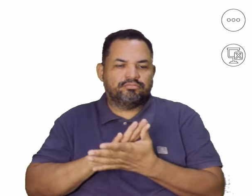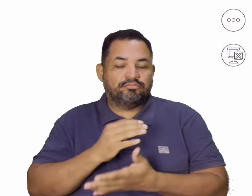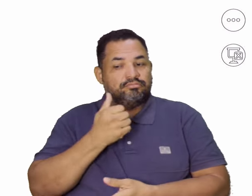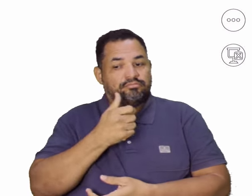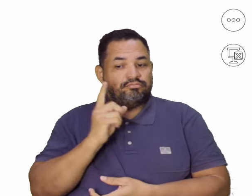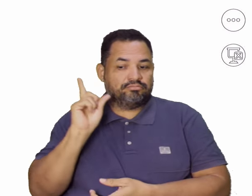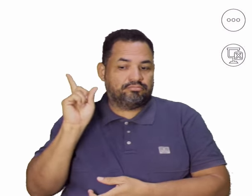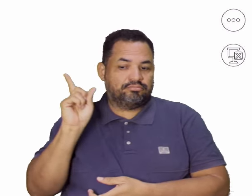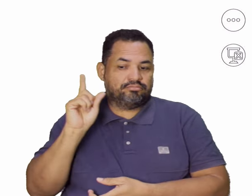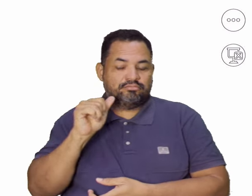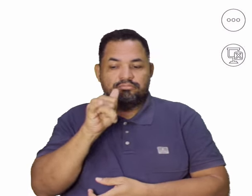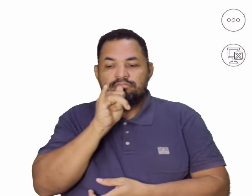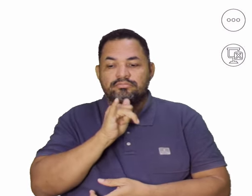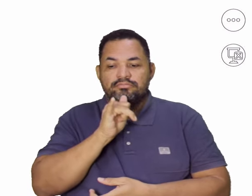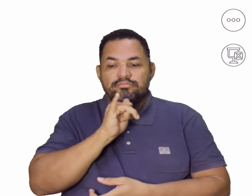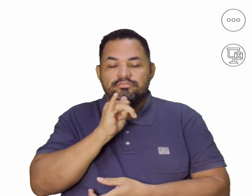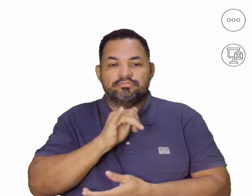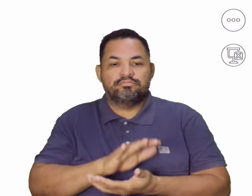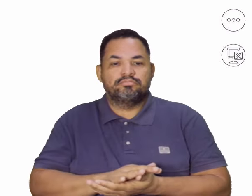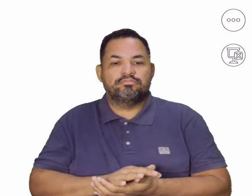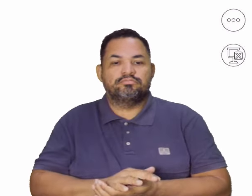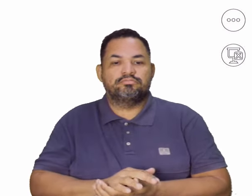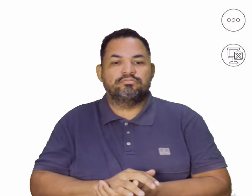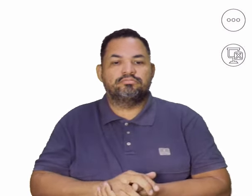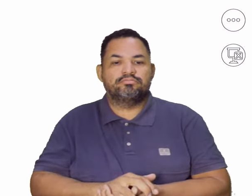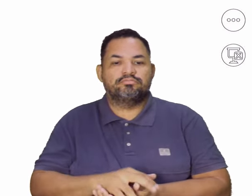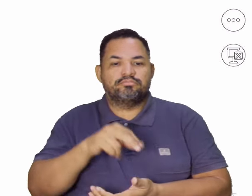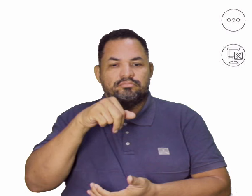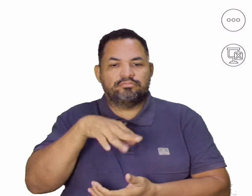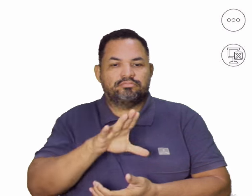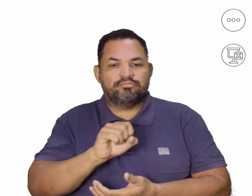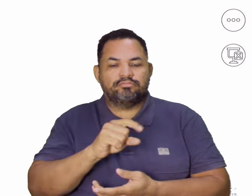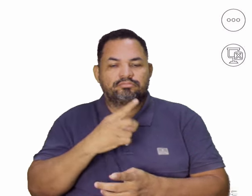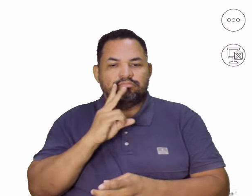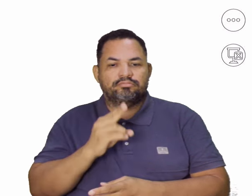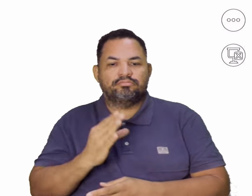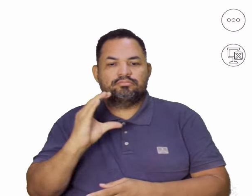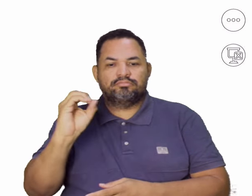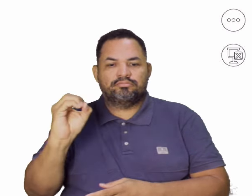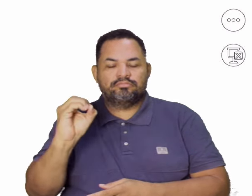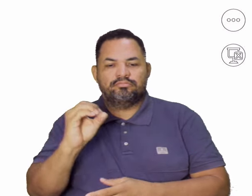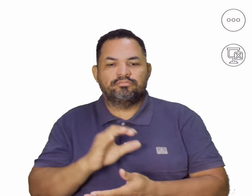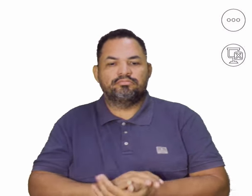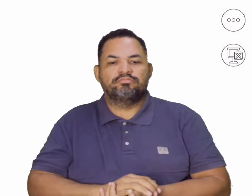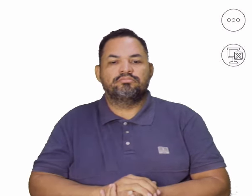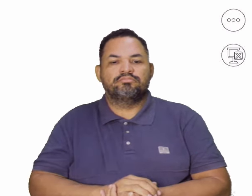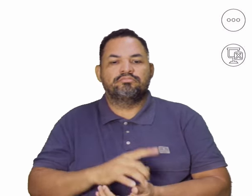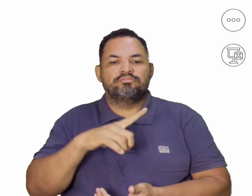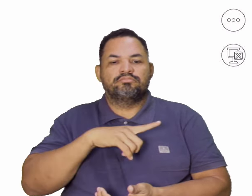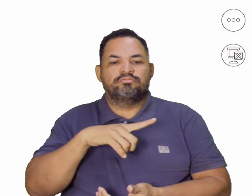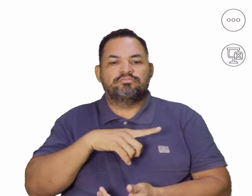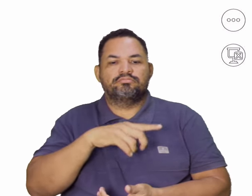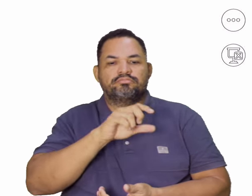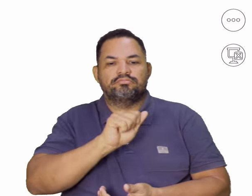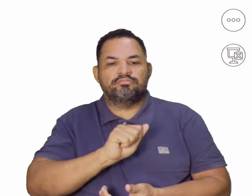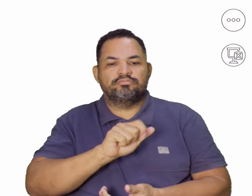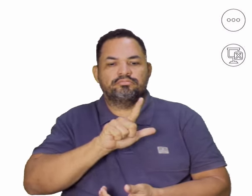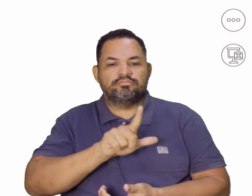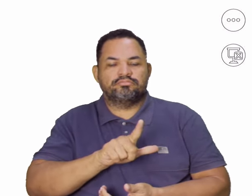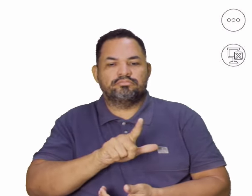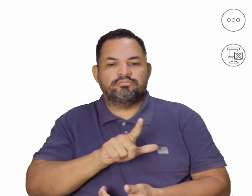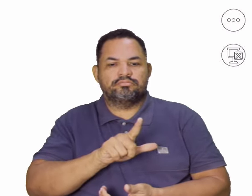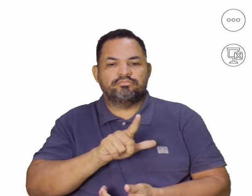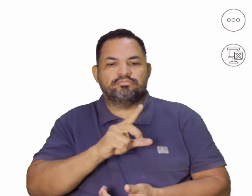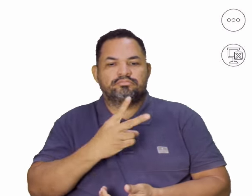falou aqui por exemplo em um composto onde a somatória do nox é zero temos o a